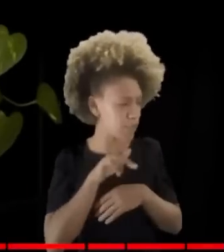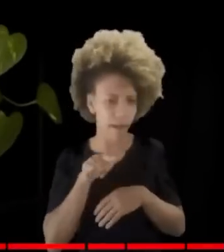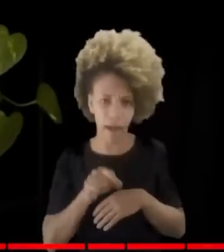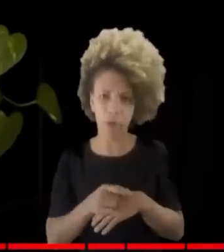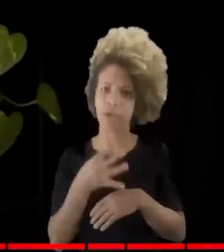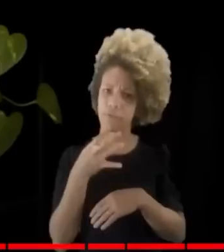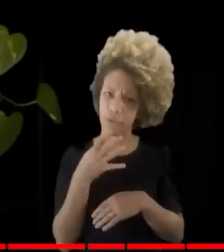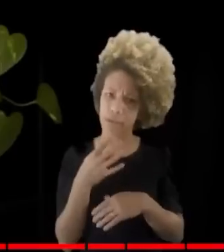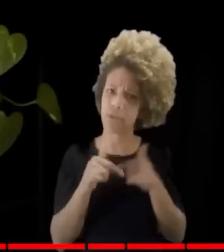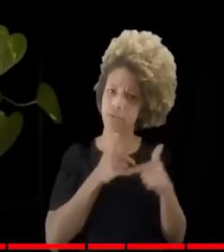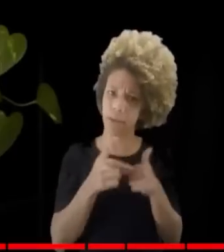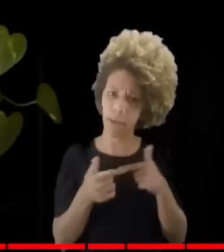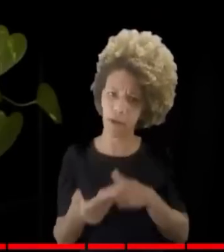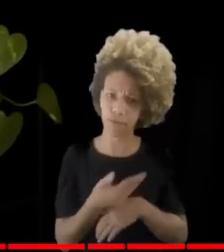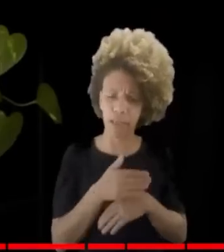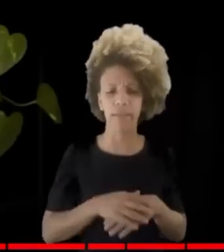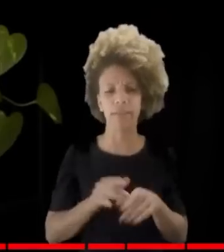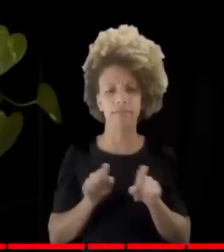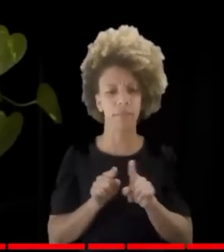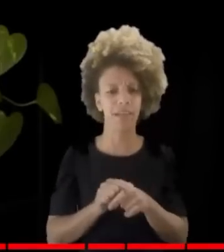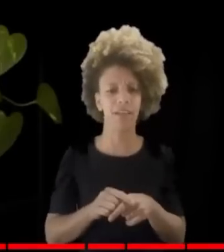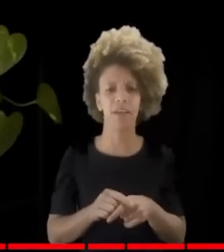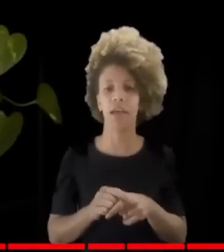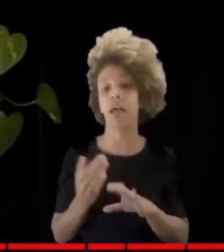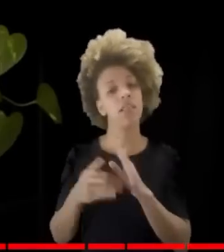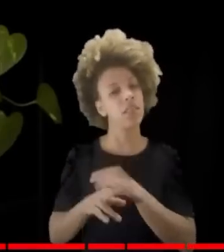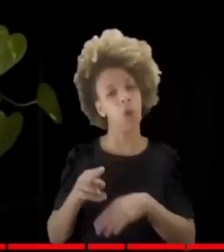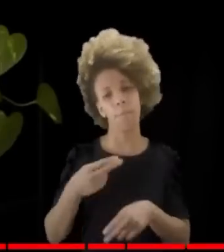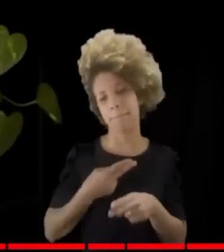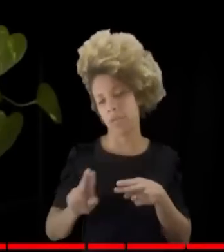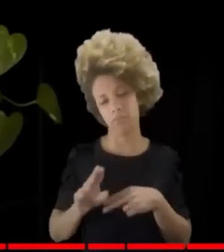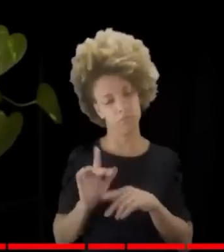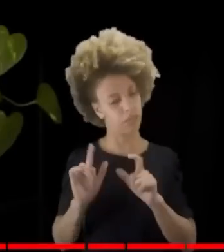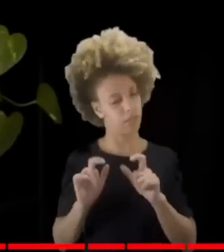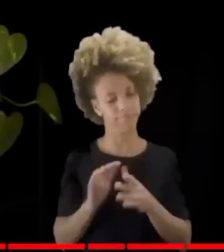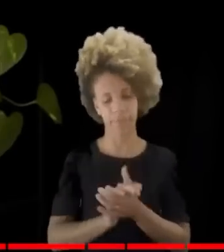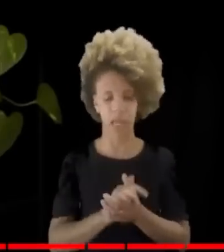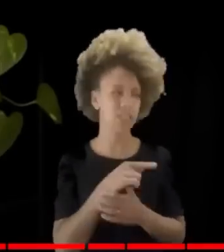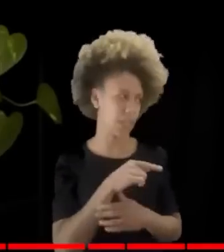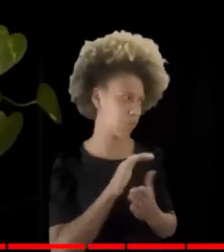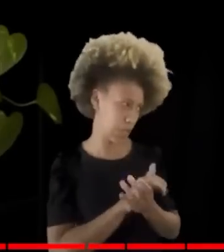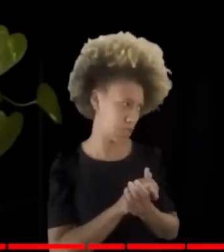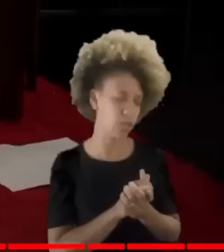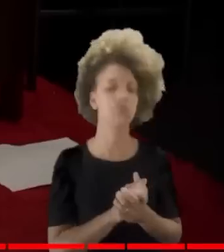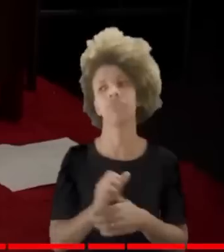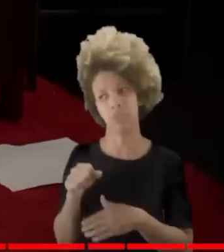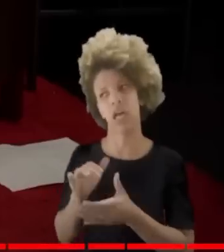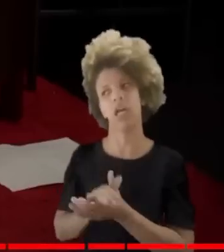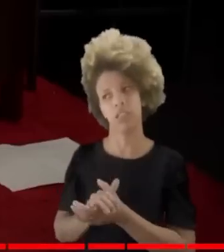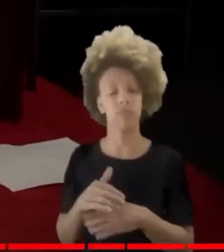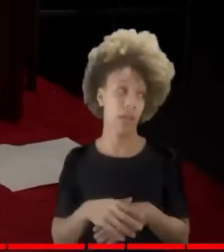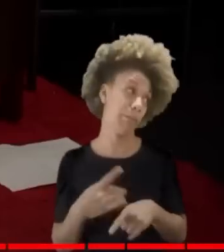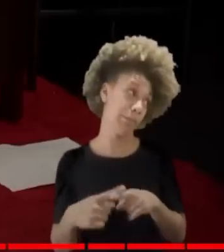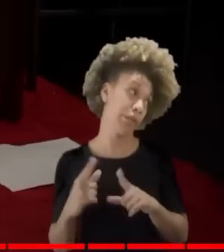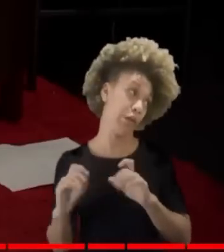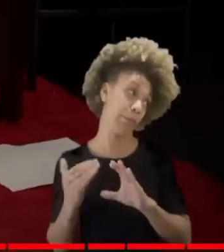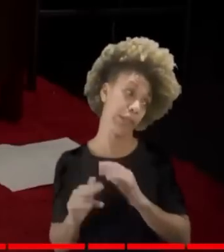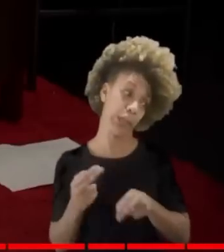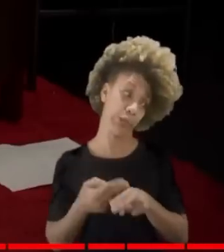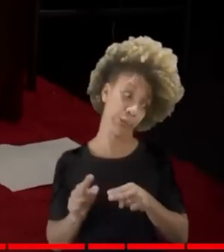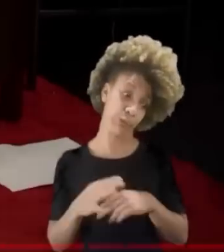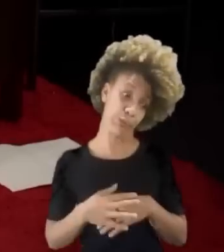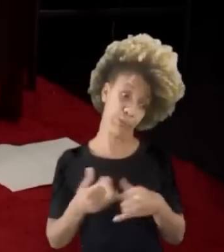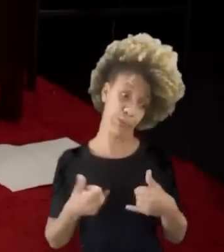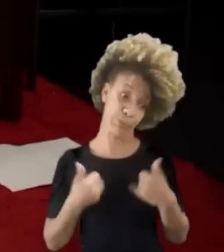redes aí do Galo se você quiser conhecer melhor o trabalho dele o homem é uma máquina não manda nudes casado tá tudo bem tá casadão né porque a galera